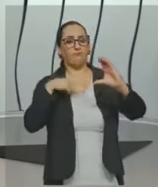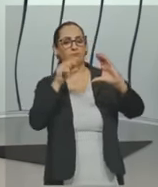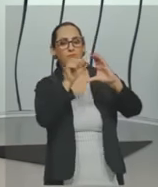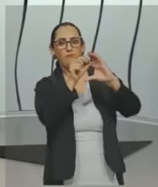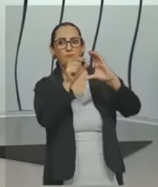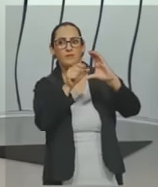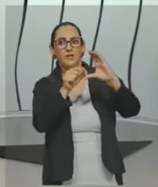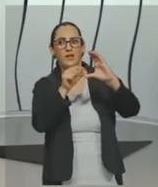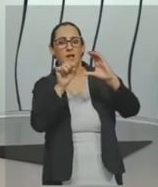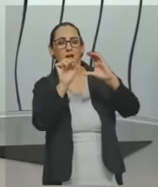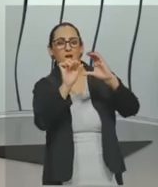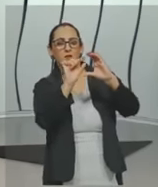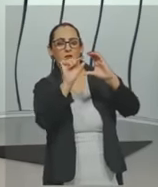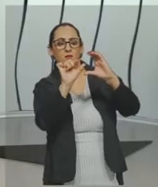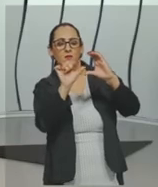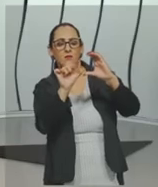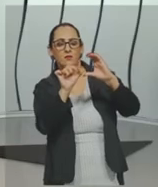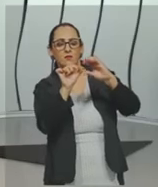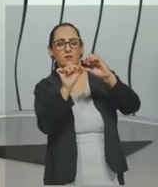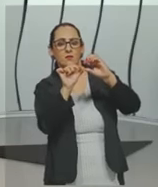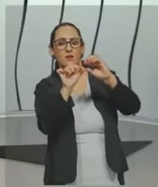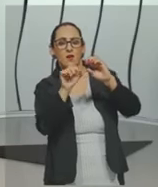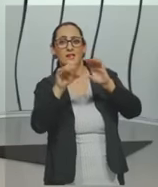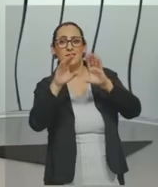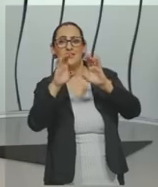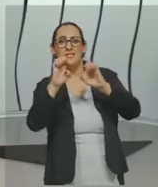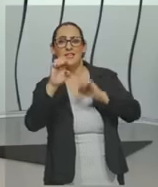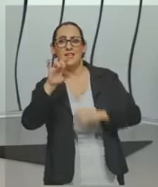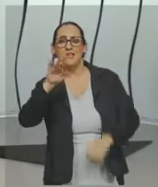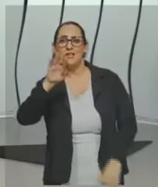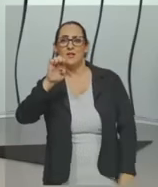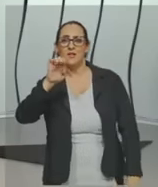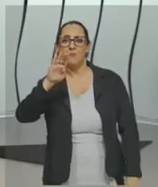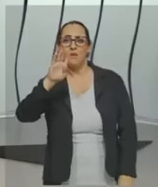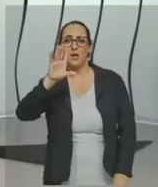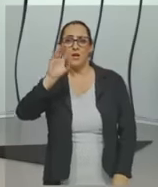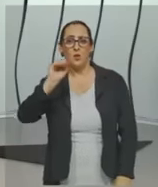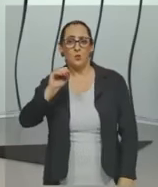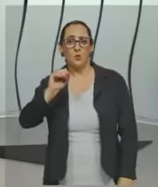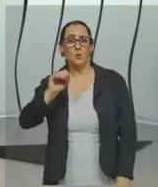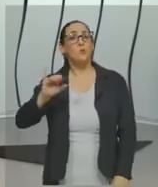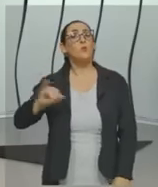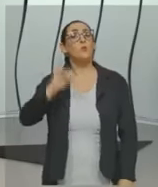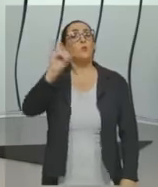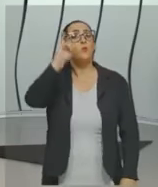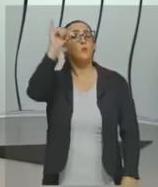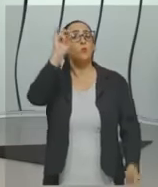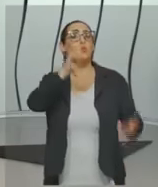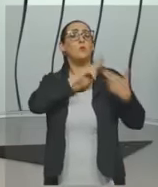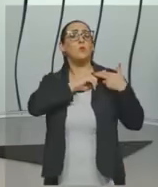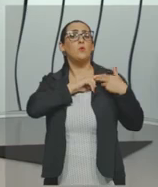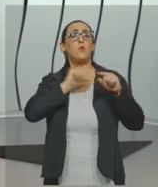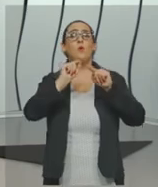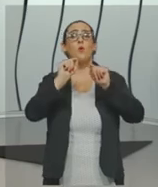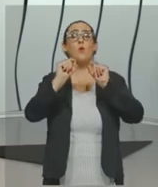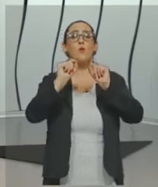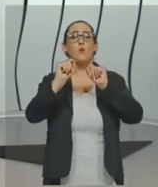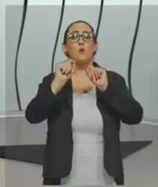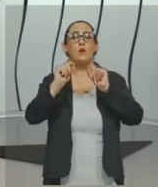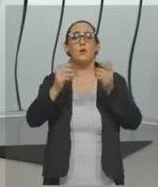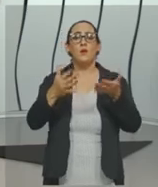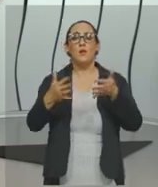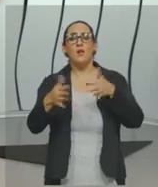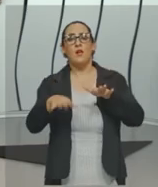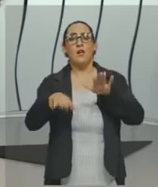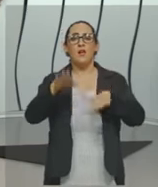Cerebelo, muito importante aí no equilíbrio, tá? E aqui o cérebro, né, com essa parte, eu vou mostrar para vocês a subdivisão